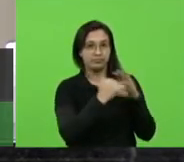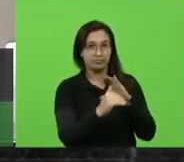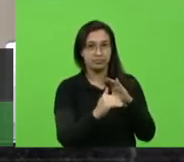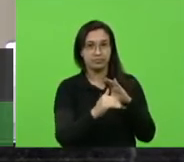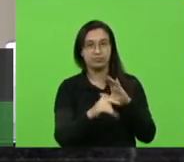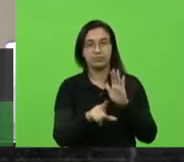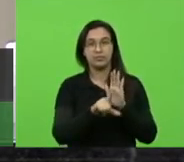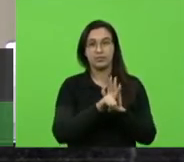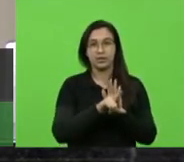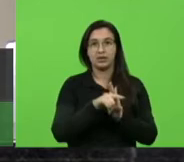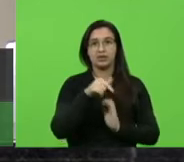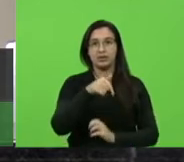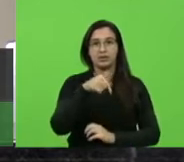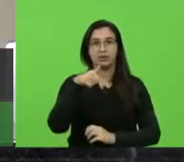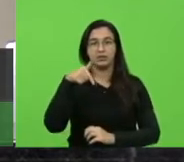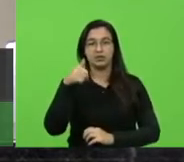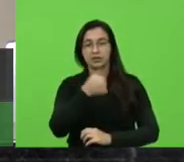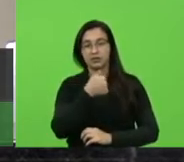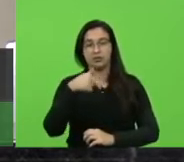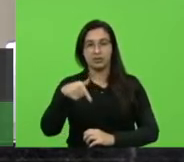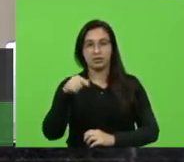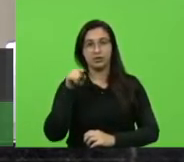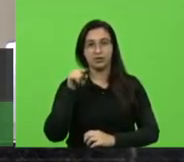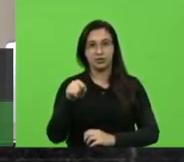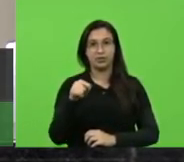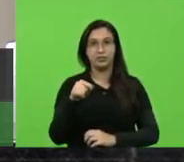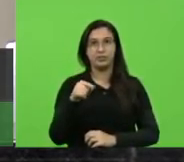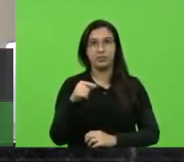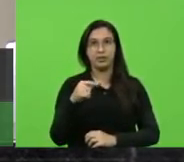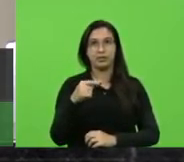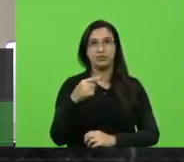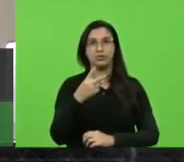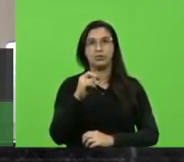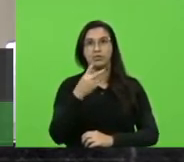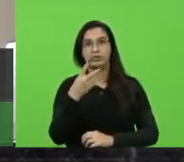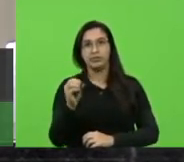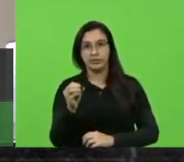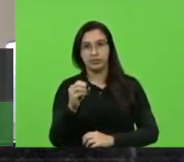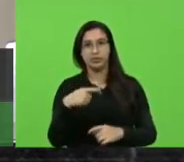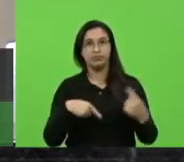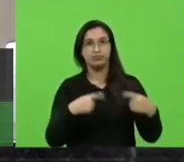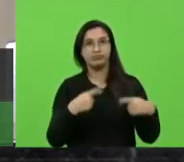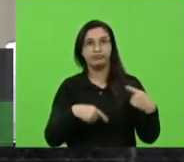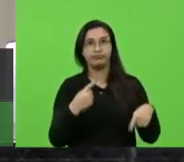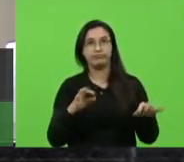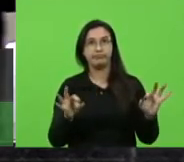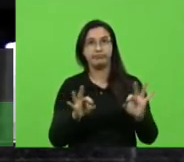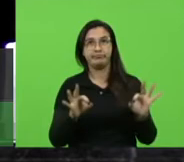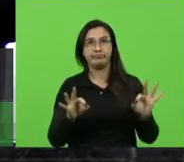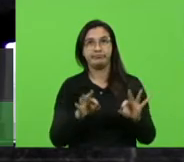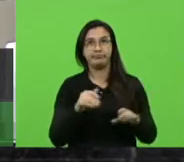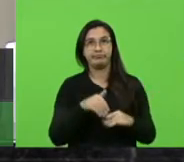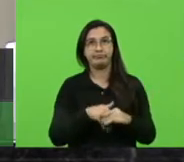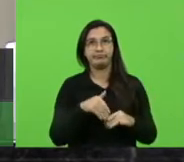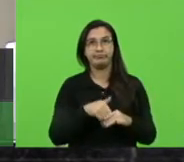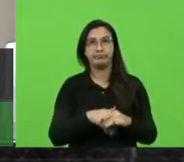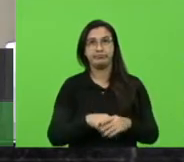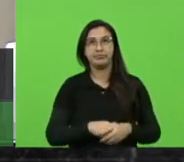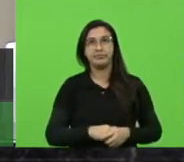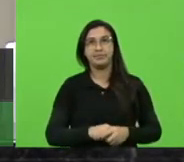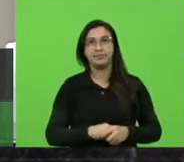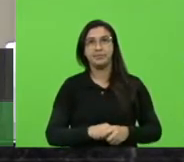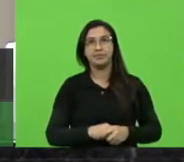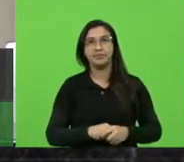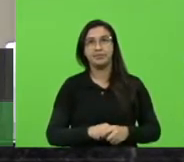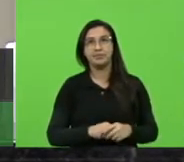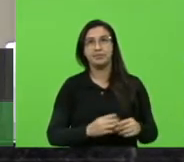Estadual 17.898, de 27 de janeiro de 2020, em discussão. Não havendo quem queira discutir em votação, deputados que aprovam permaneçam como